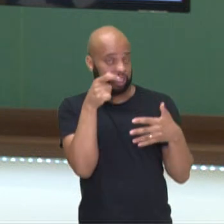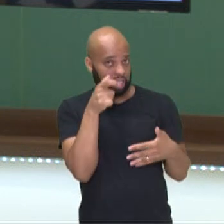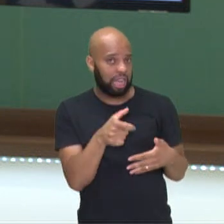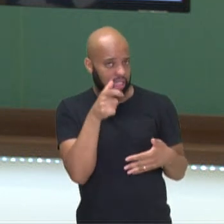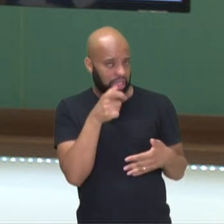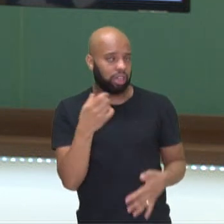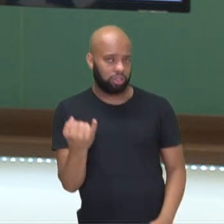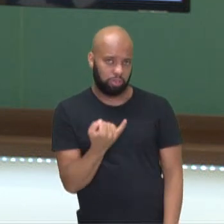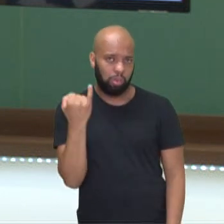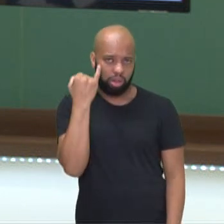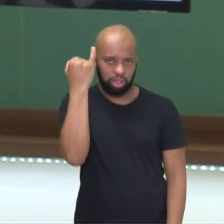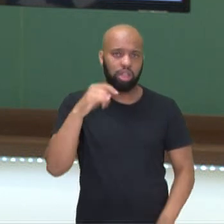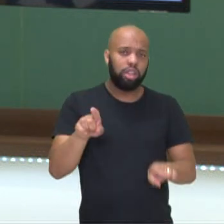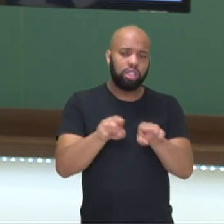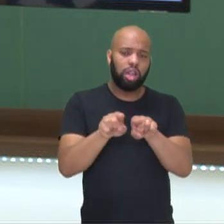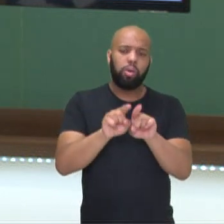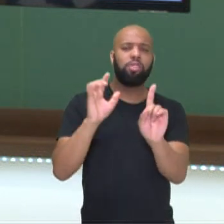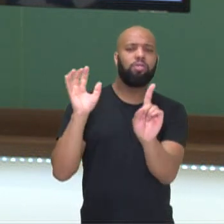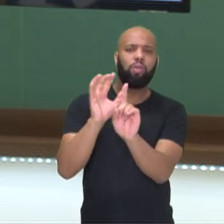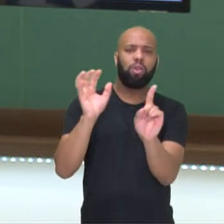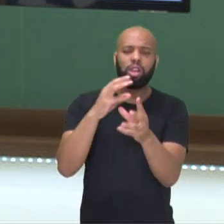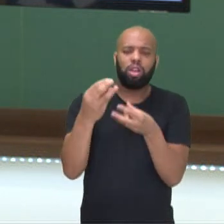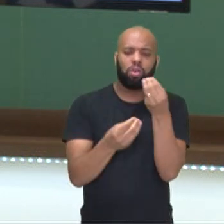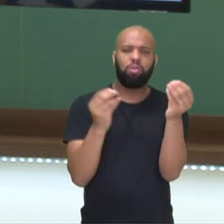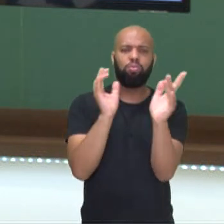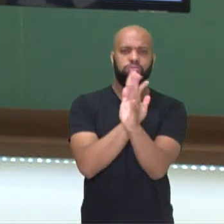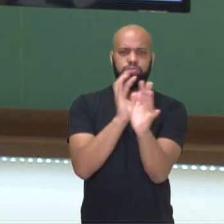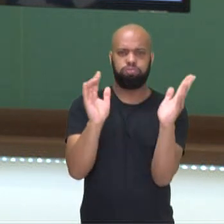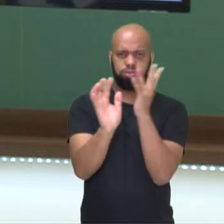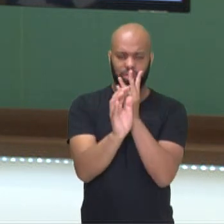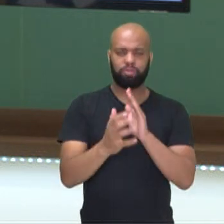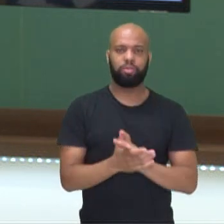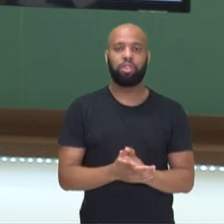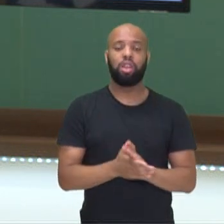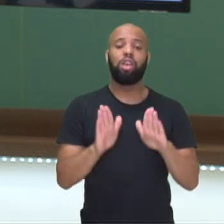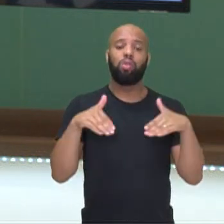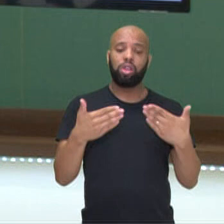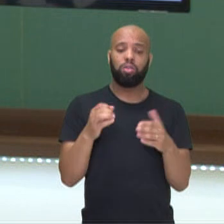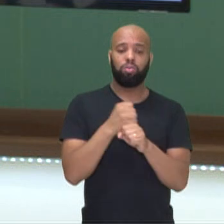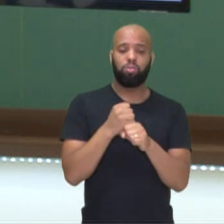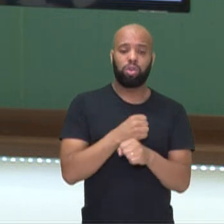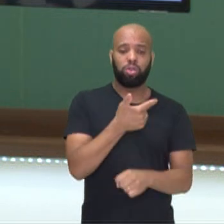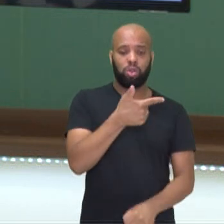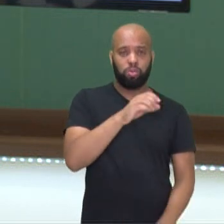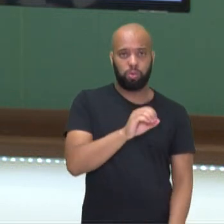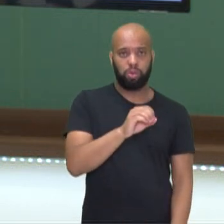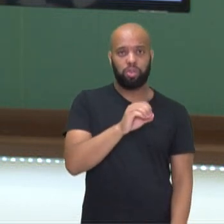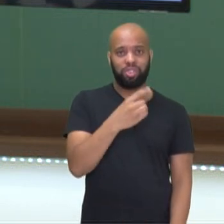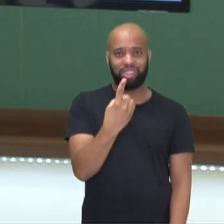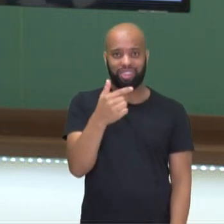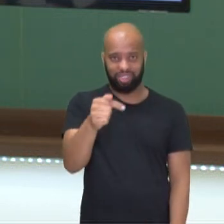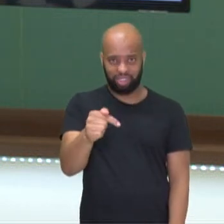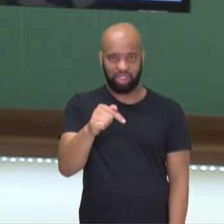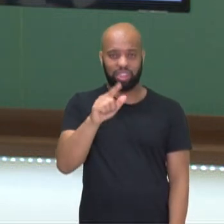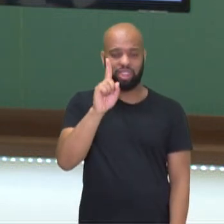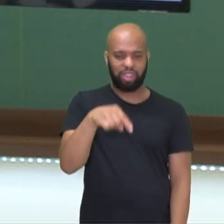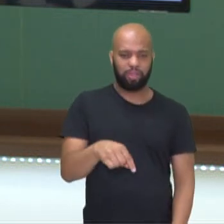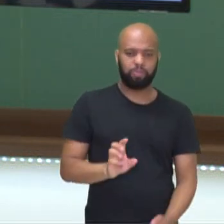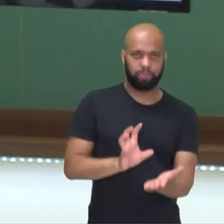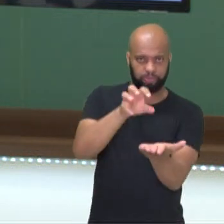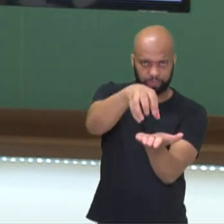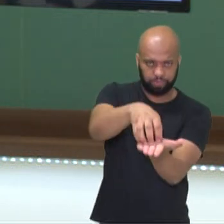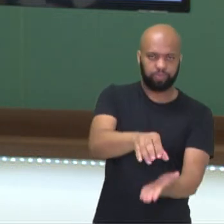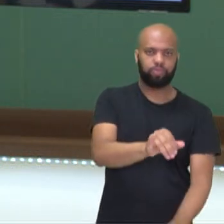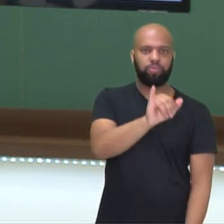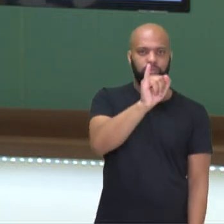interessantes e importantes também refletem na questão da urbanização. Então, em 2017, o Instituto Brasileiro de Geografia e Estatística do